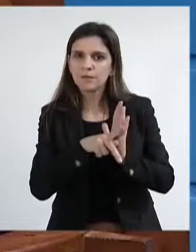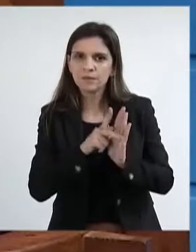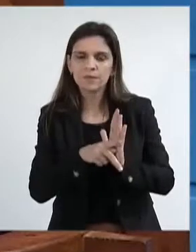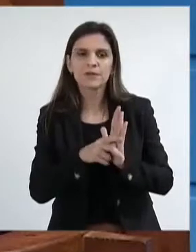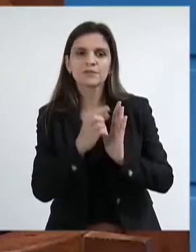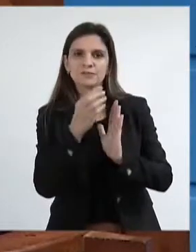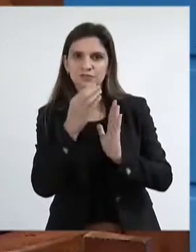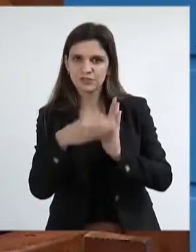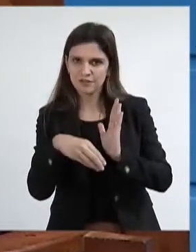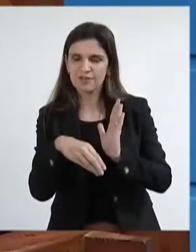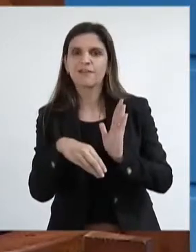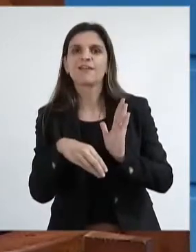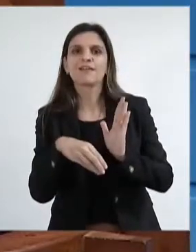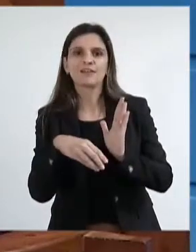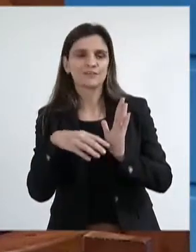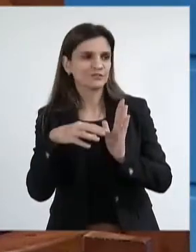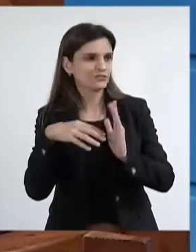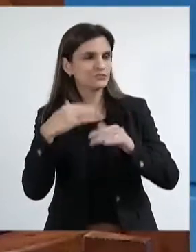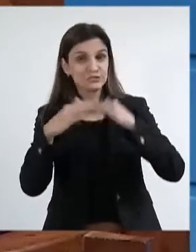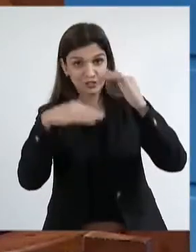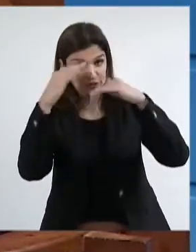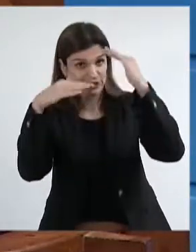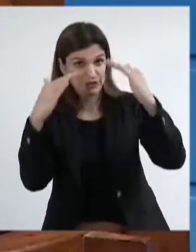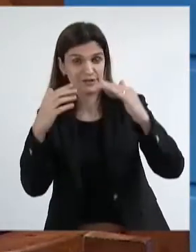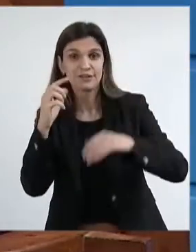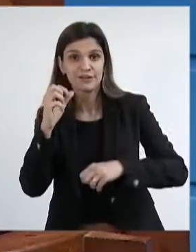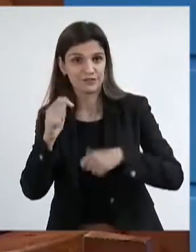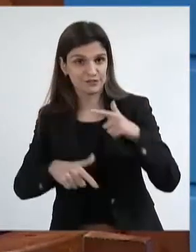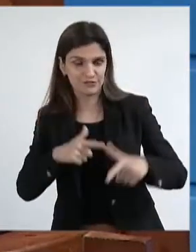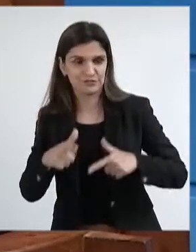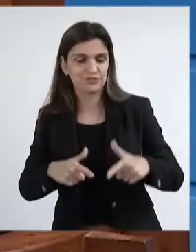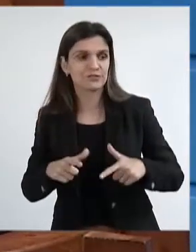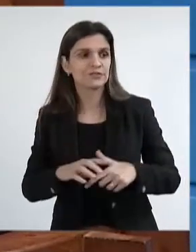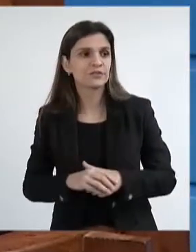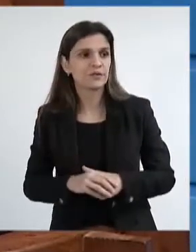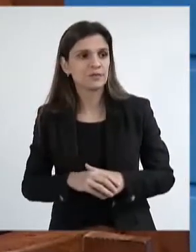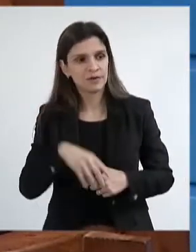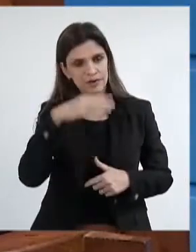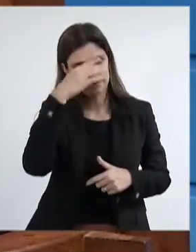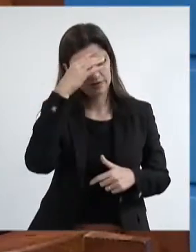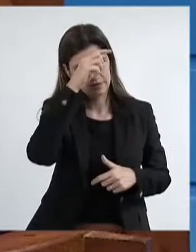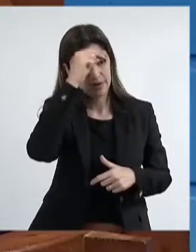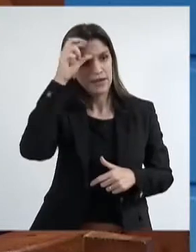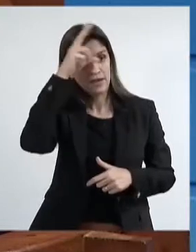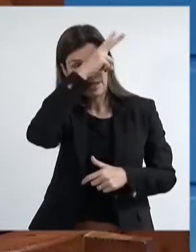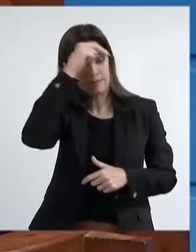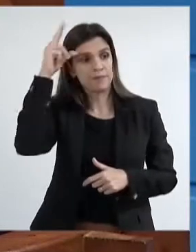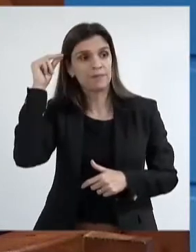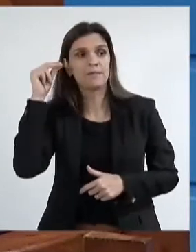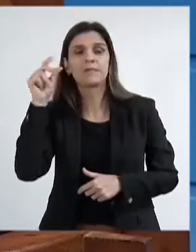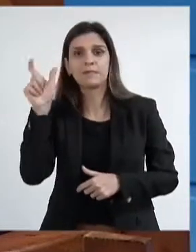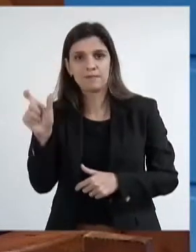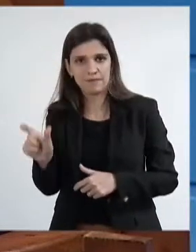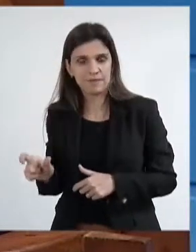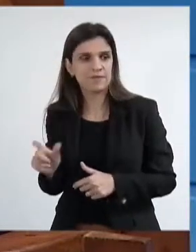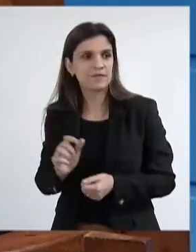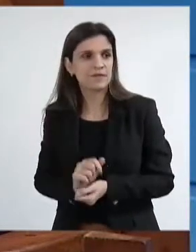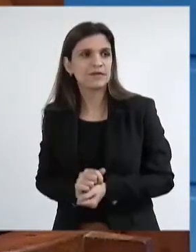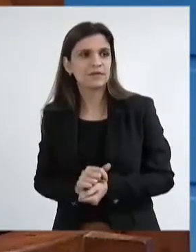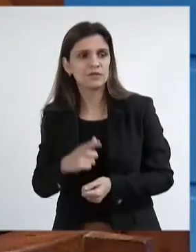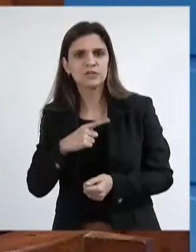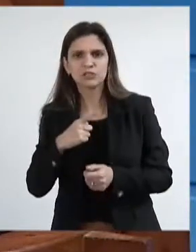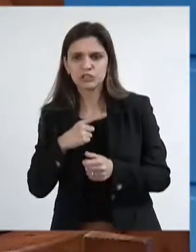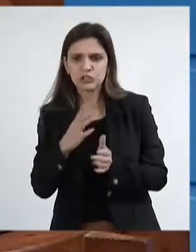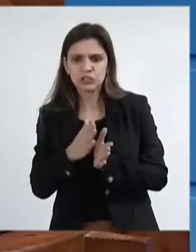implementado, em que Dourados, na primeira gestão da minha mãe, ela tinha uma folha que girava em torno dos seus